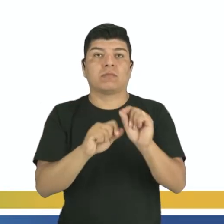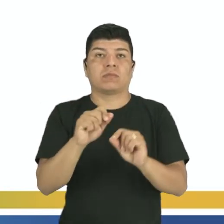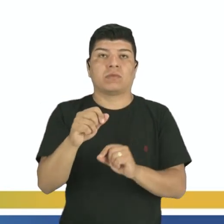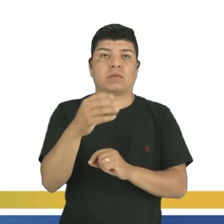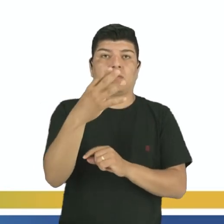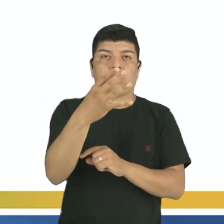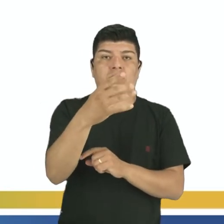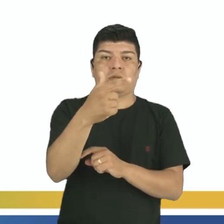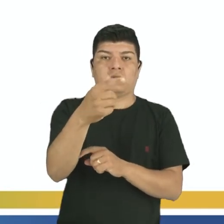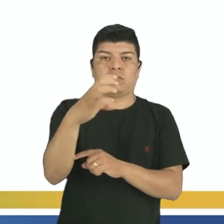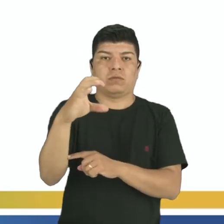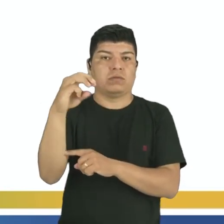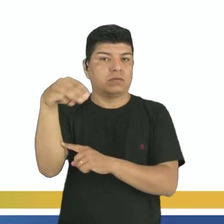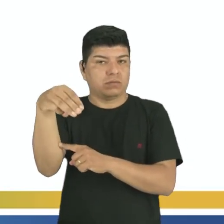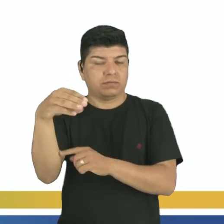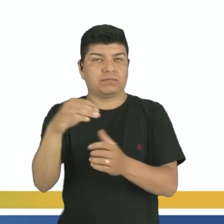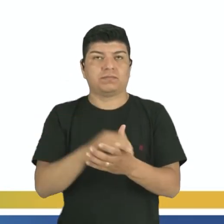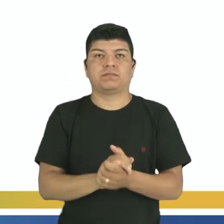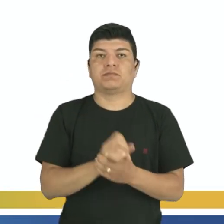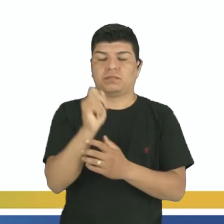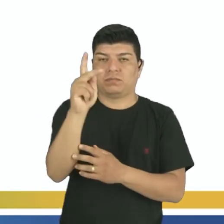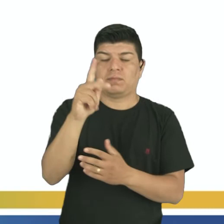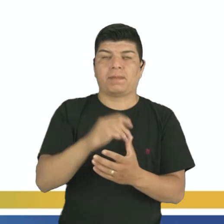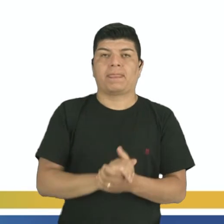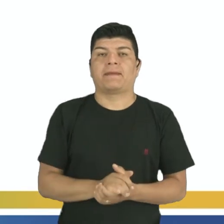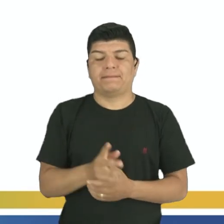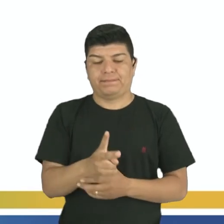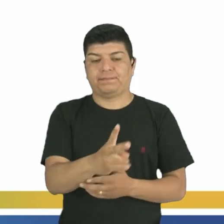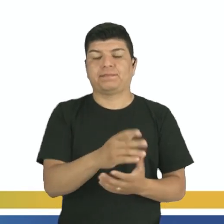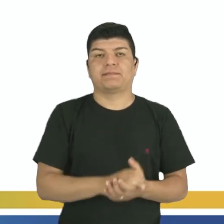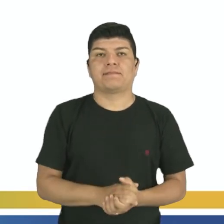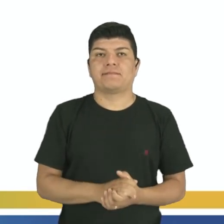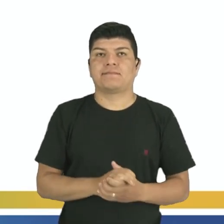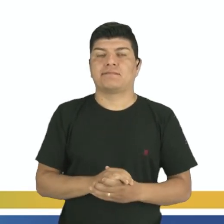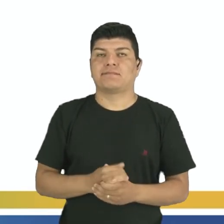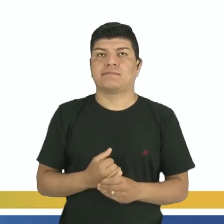42 centímetros quadrados. Ok? Vamos continuar?